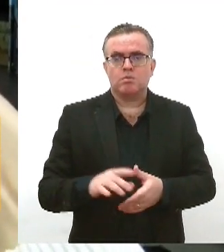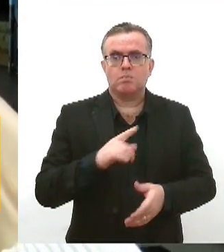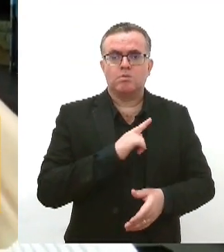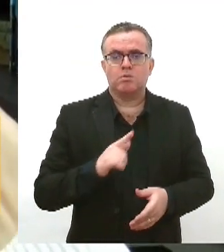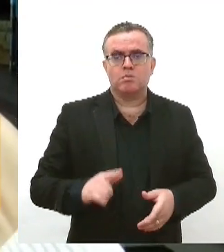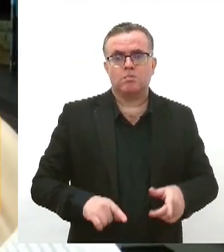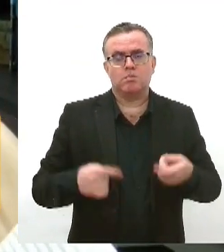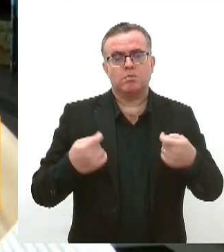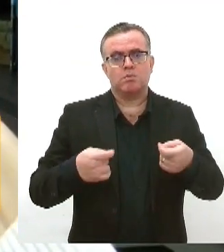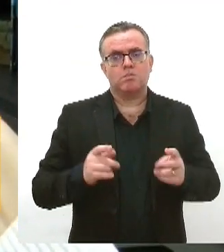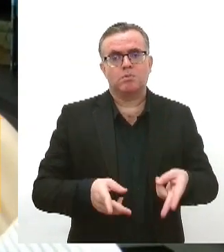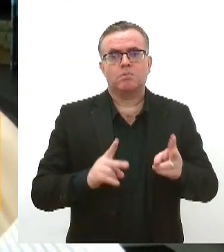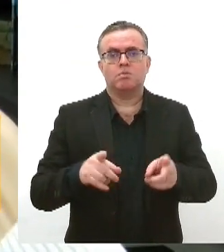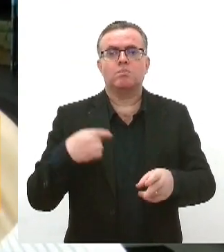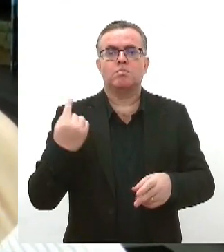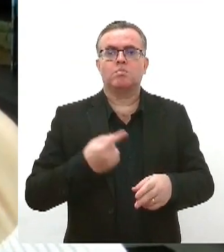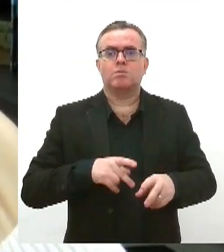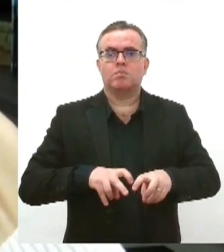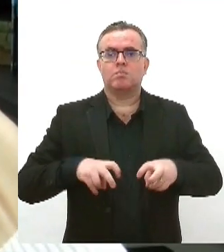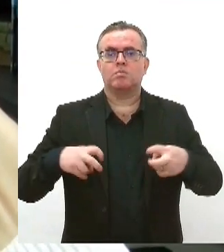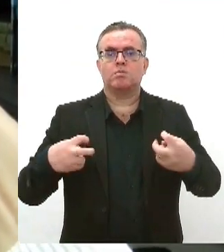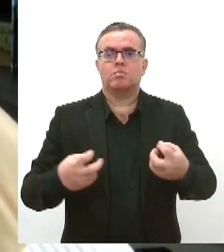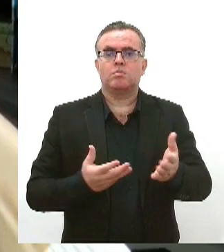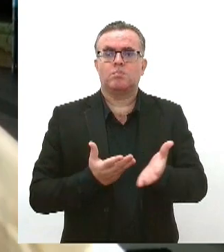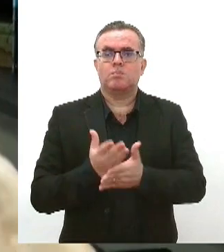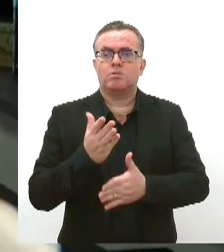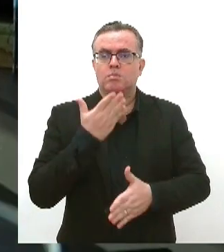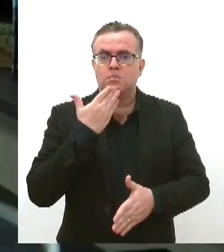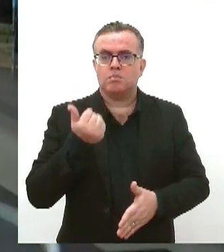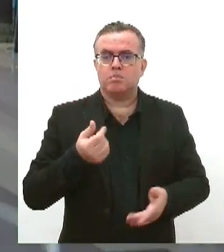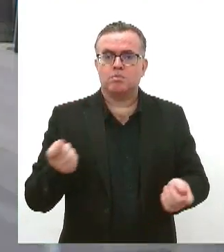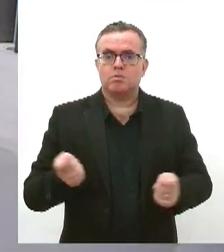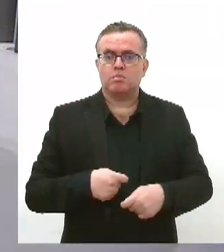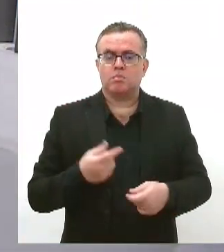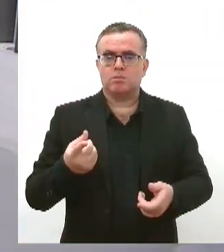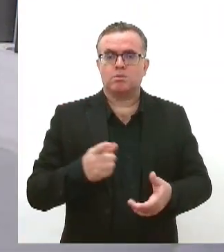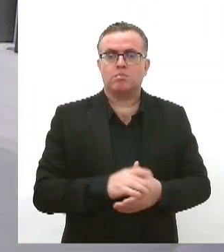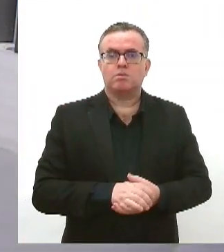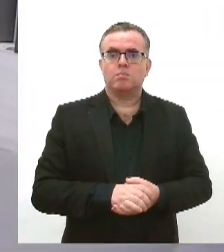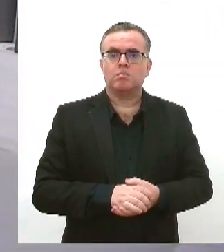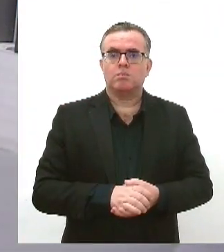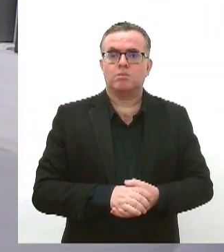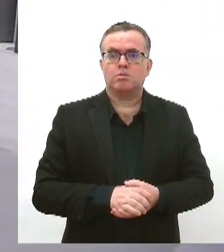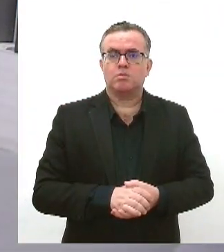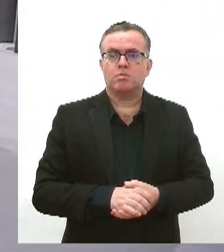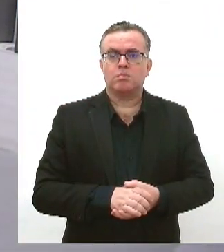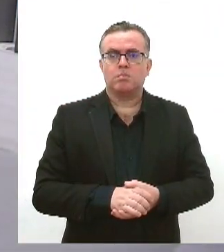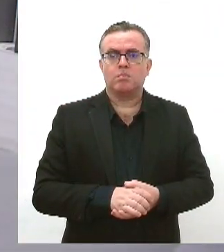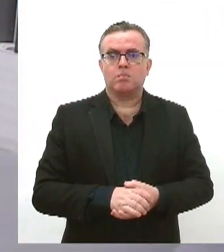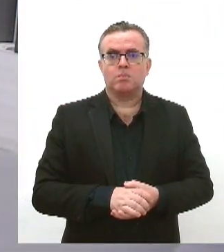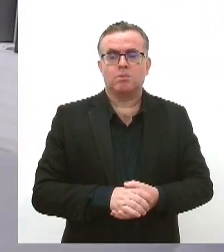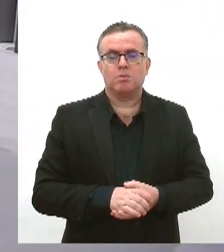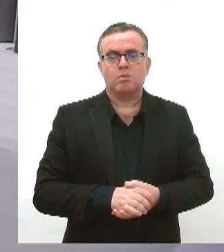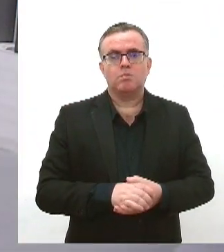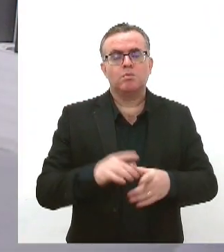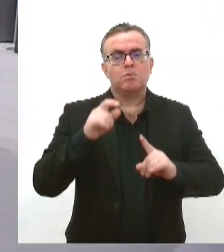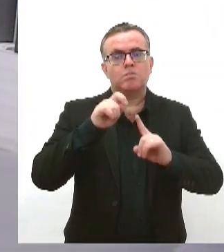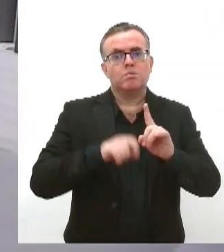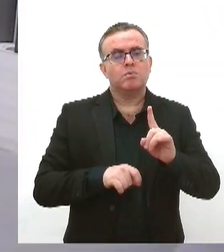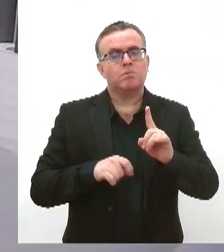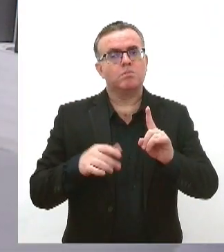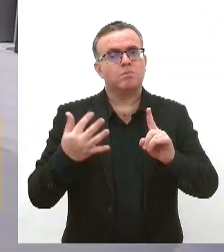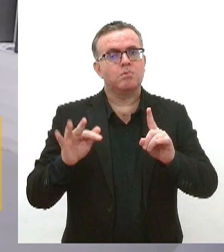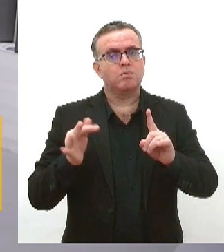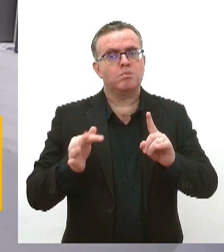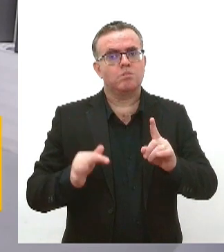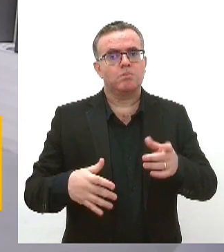possa sentar e aprovar a melhor maneira possível do ICMS. No mês de fevereiro, a União